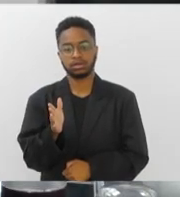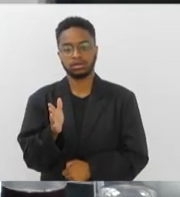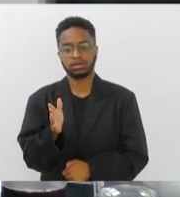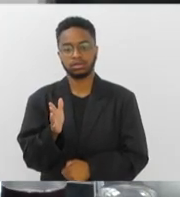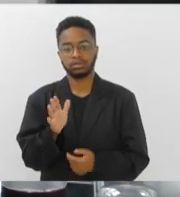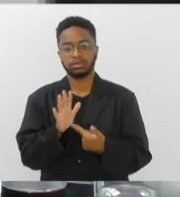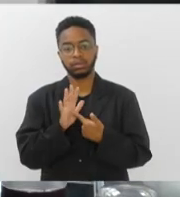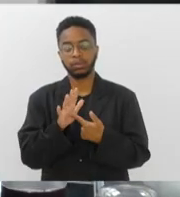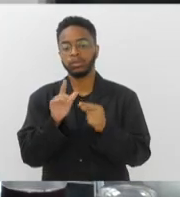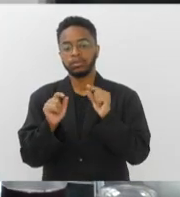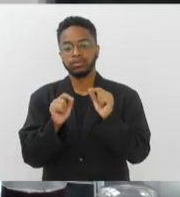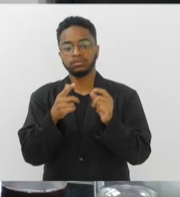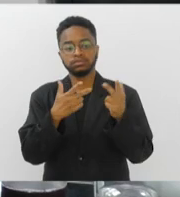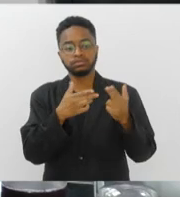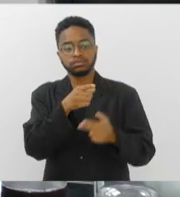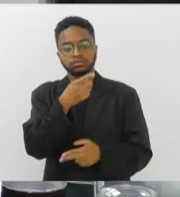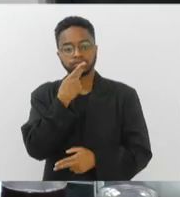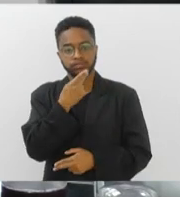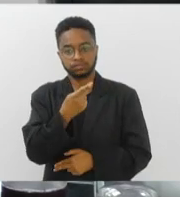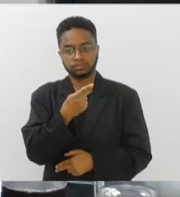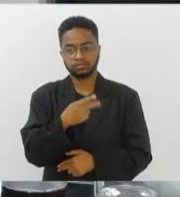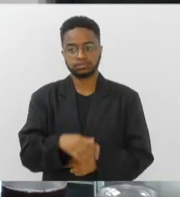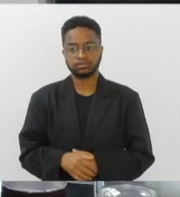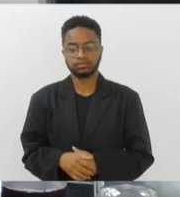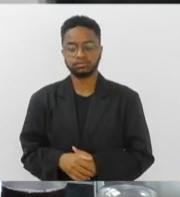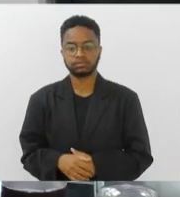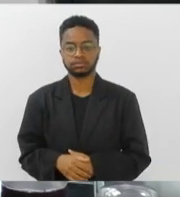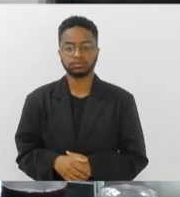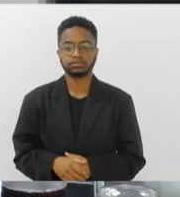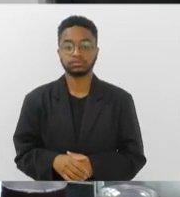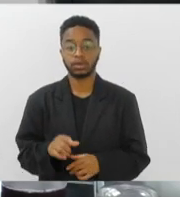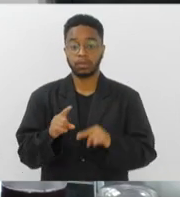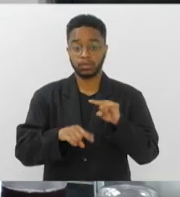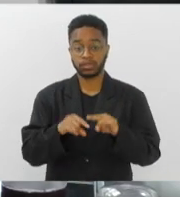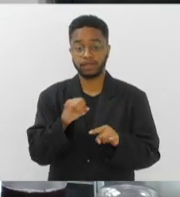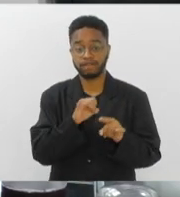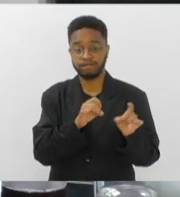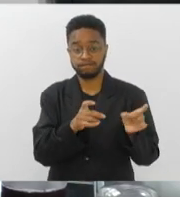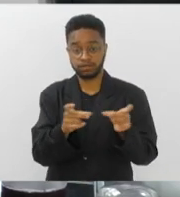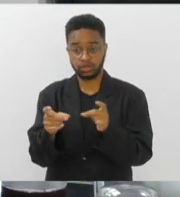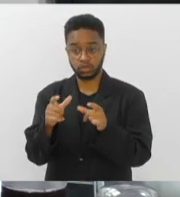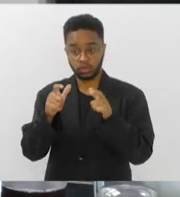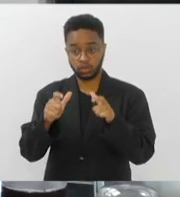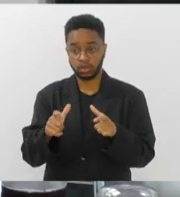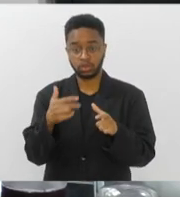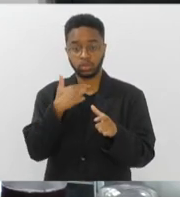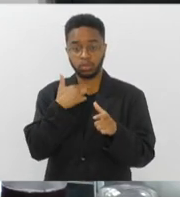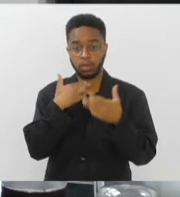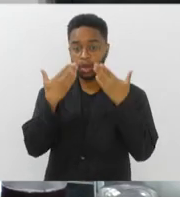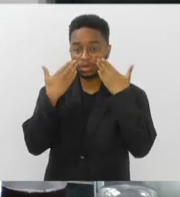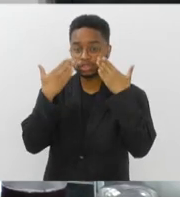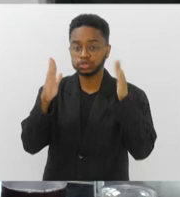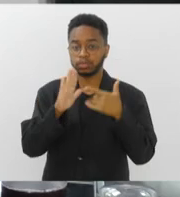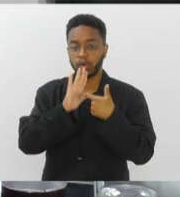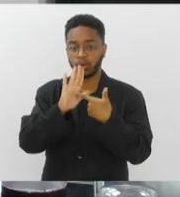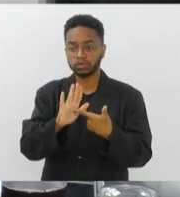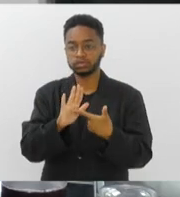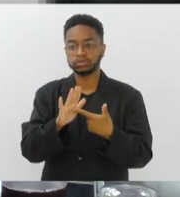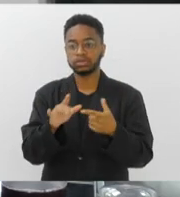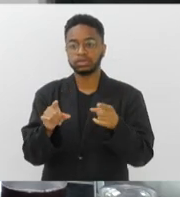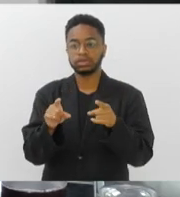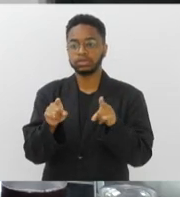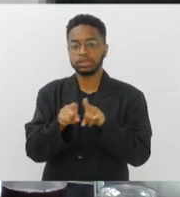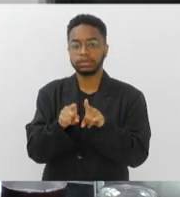a hipótese que, Vossa Excelência, os produtos com conotação sexual erótica comercializados pelo estabelecimento não poderão ficar expostos e ao alcance